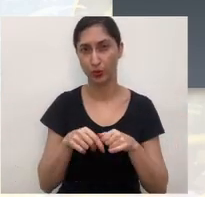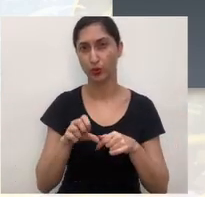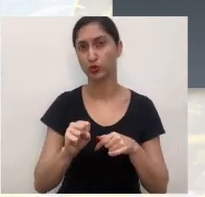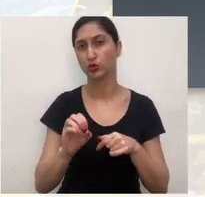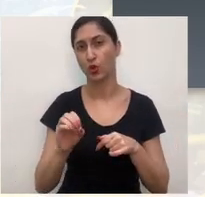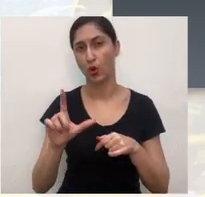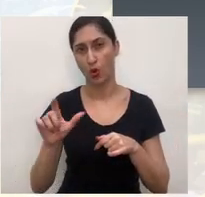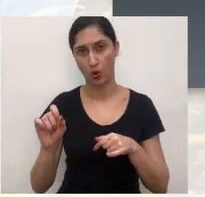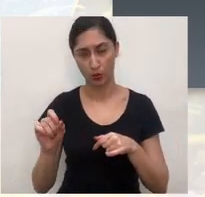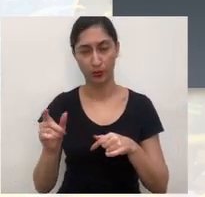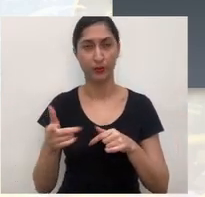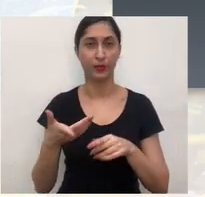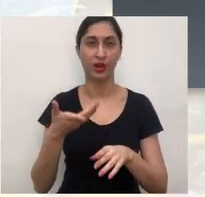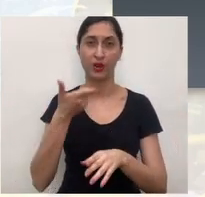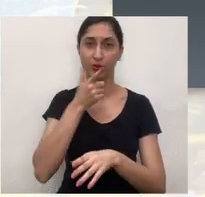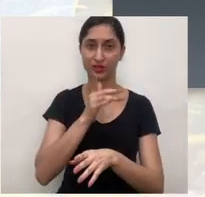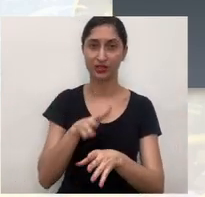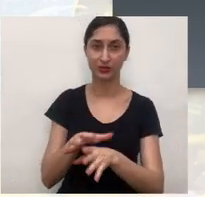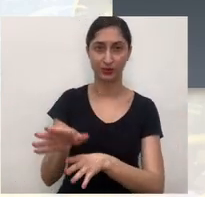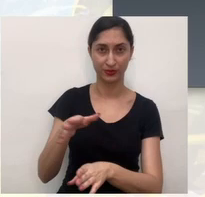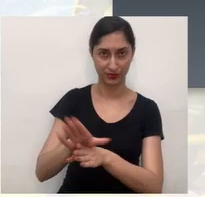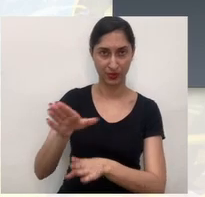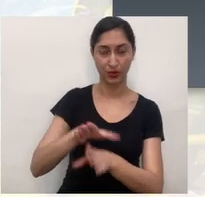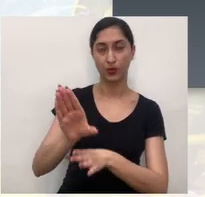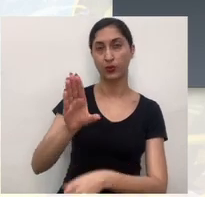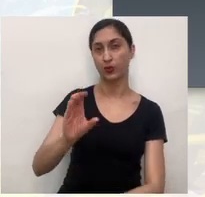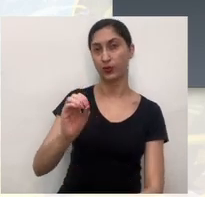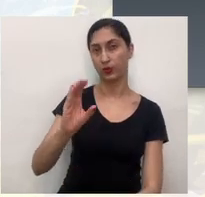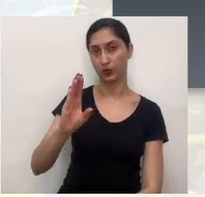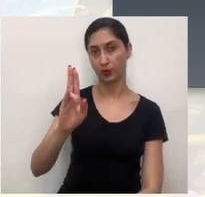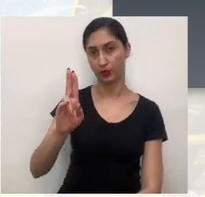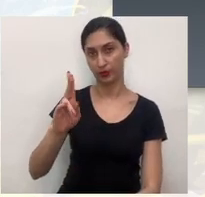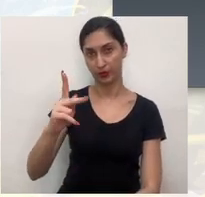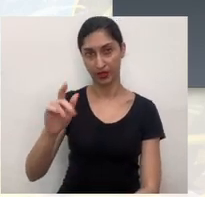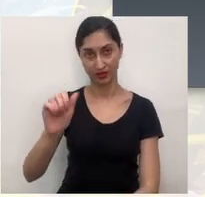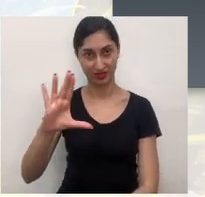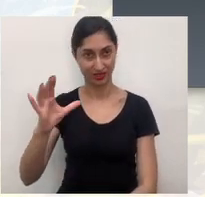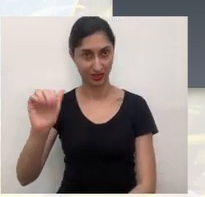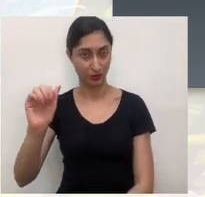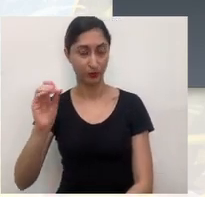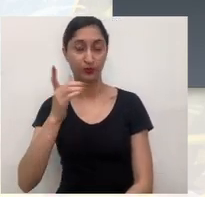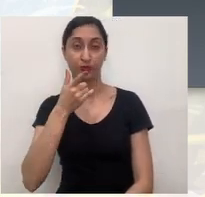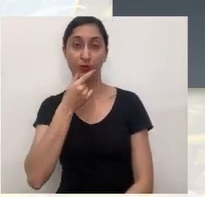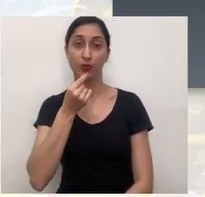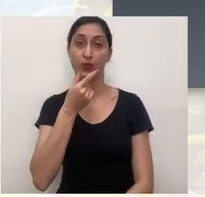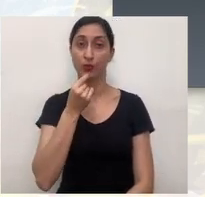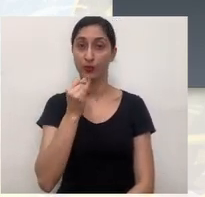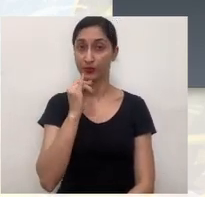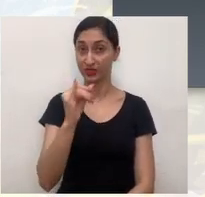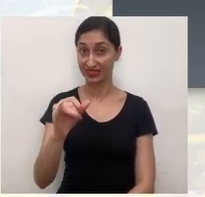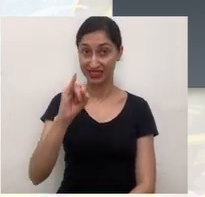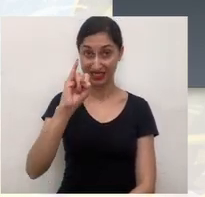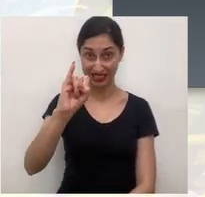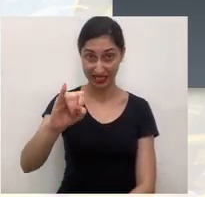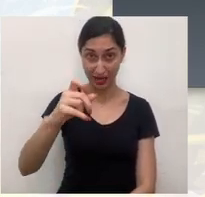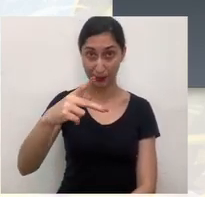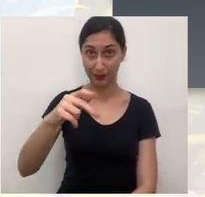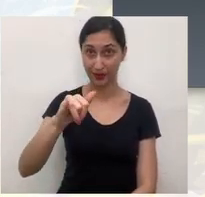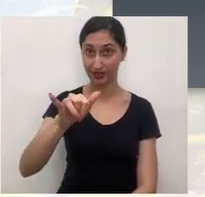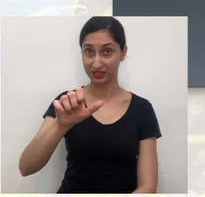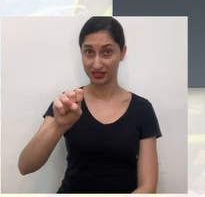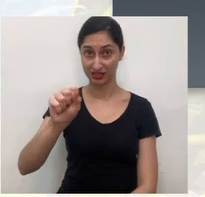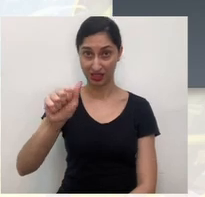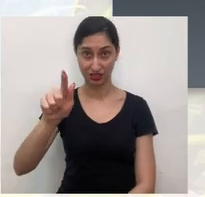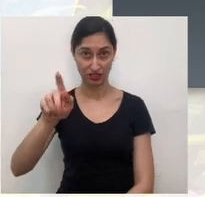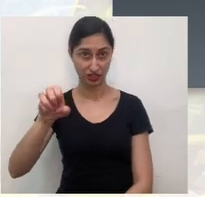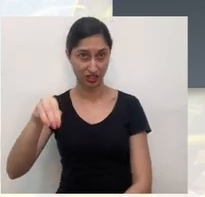a ocupação. Então, ele diz assim, se a paisagem não merece fazer parte do projeto, a gente faz o